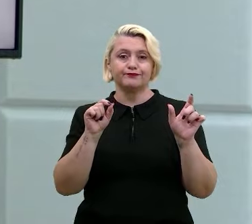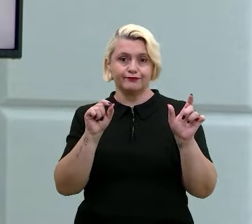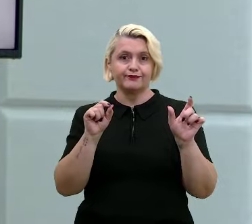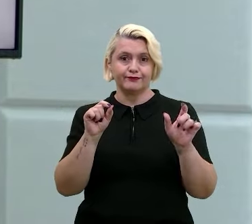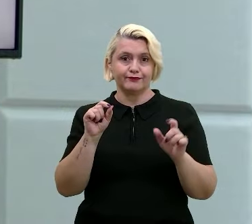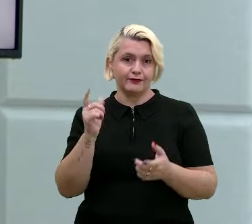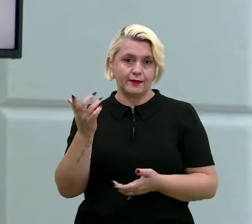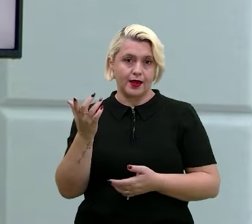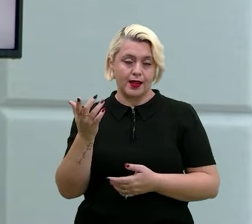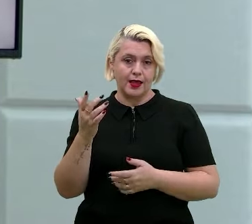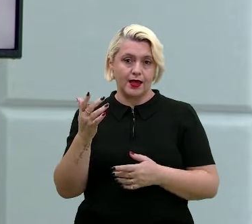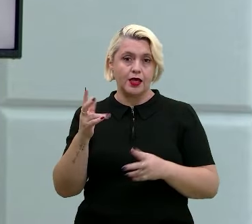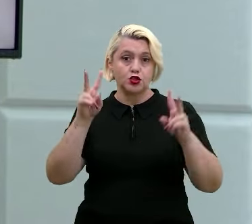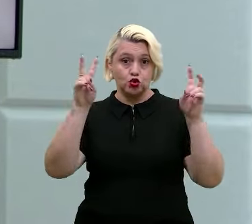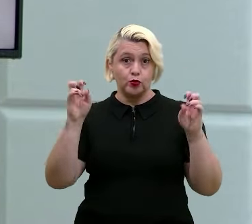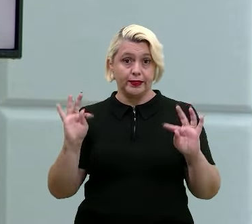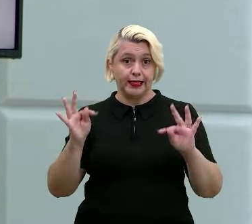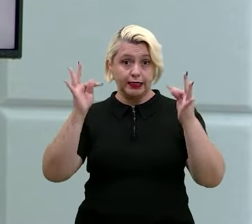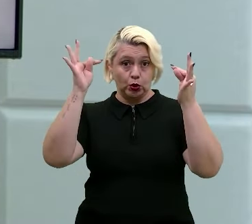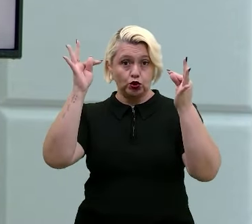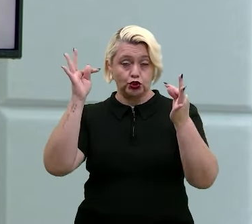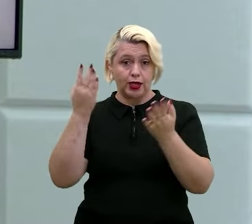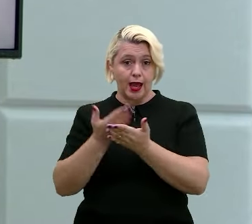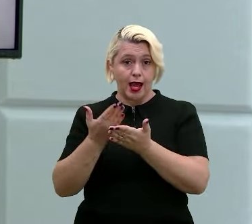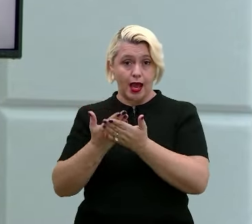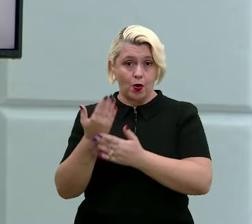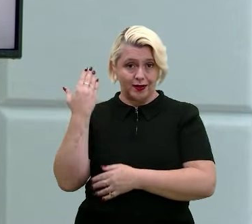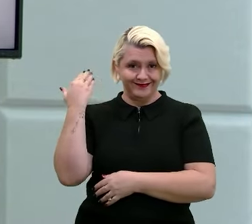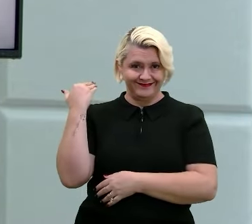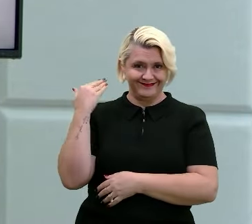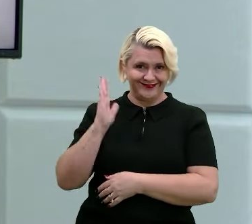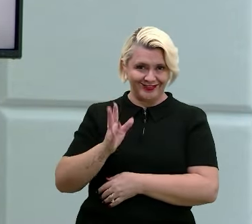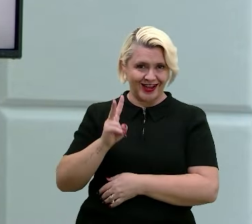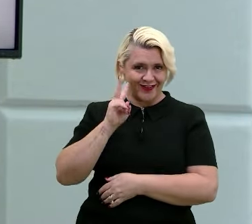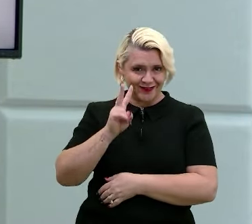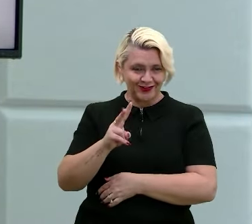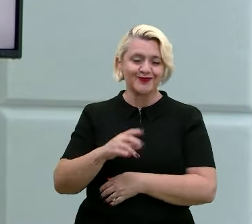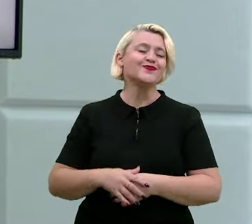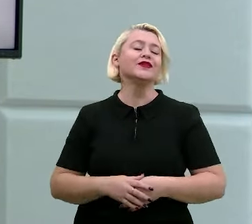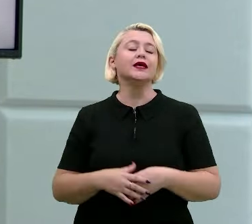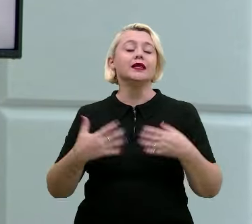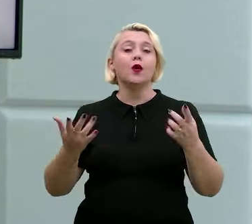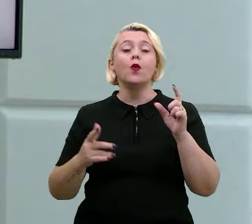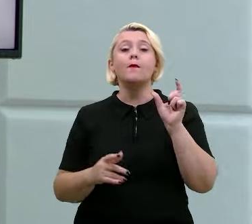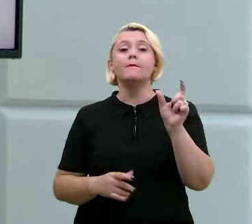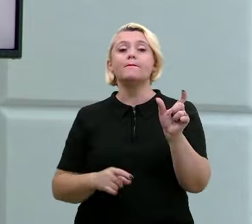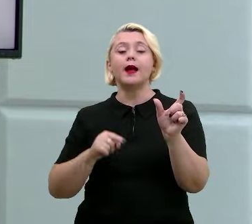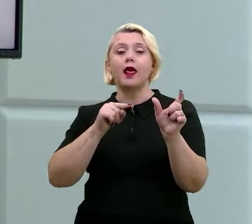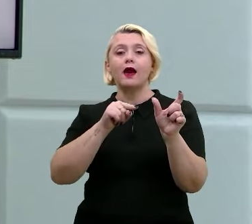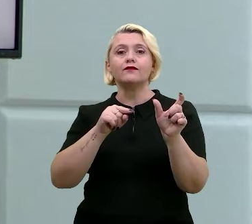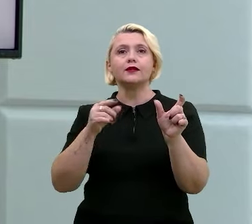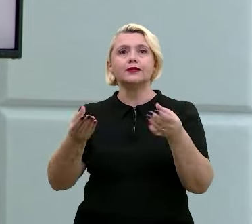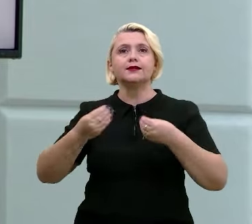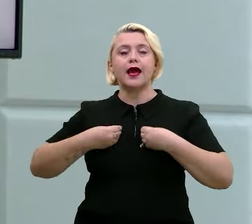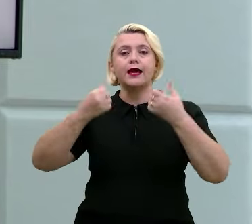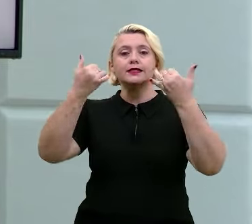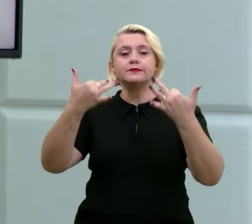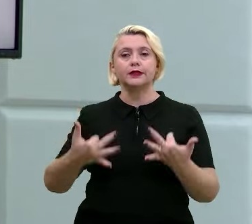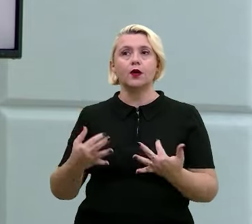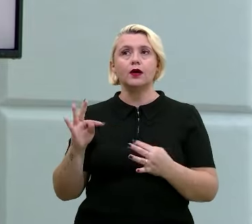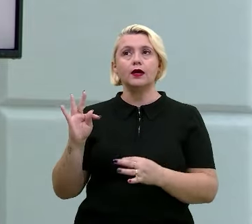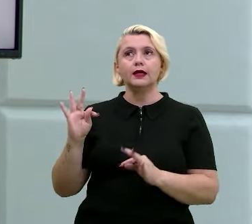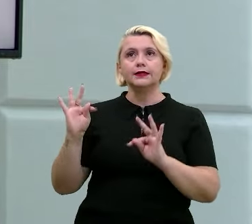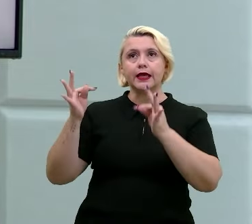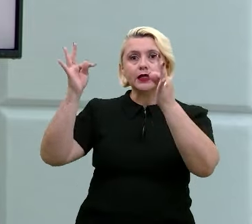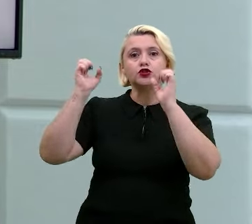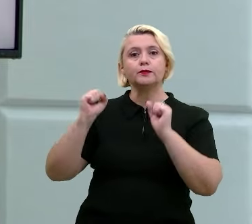naquela questão da tecnologia que a gente trabalhou na aula anterior. E aí esse elemento, ele traz uma explicação. Olha, a tecnologia pode ser